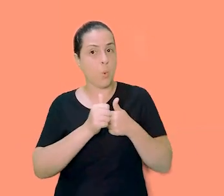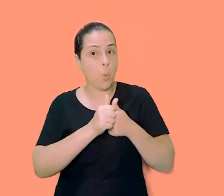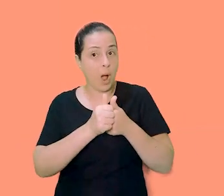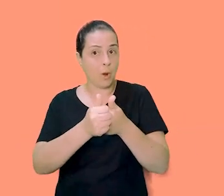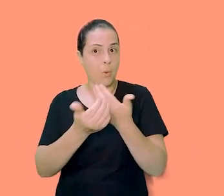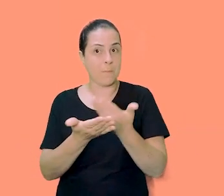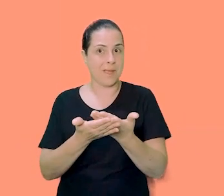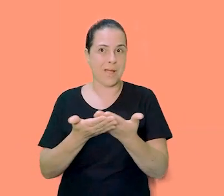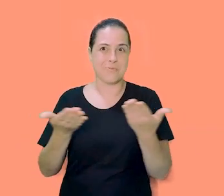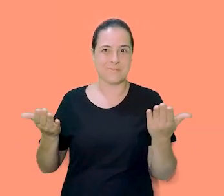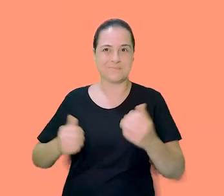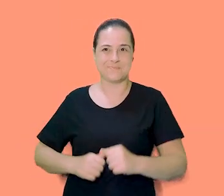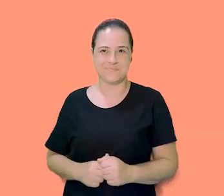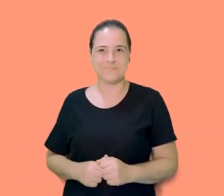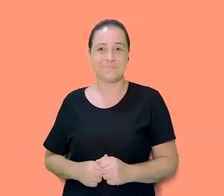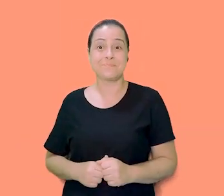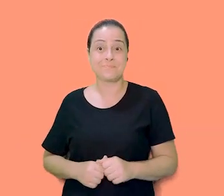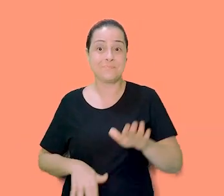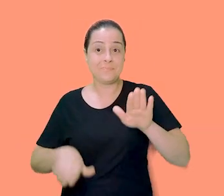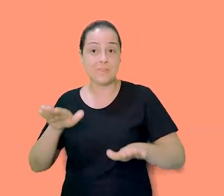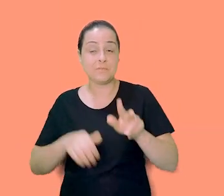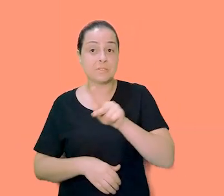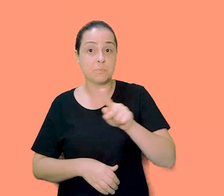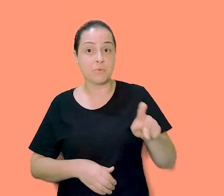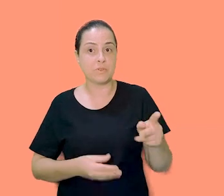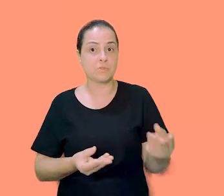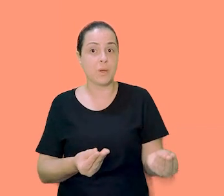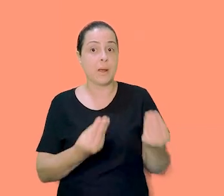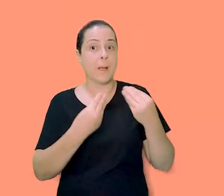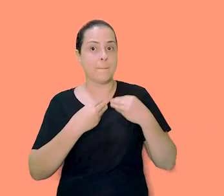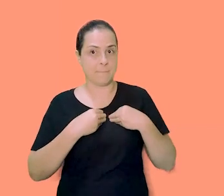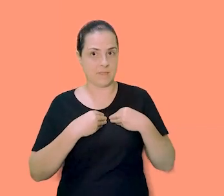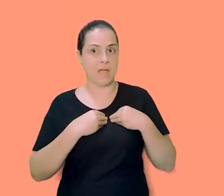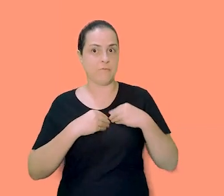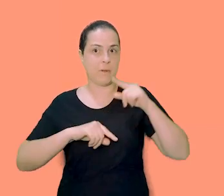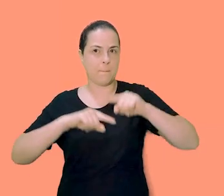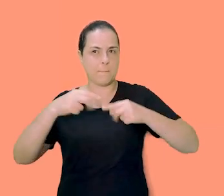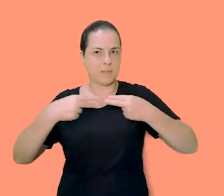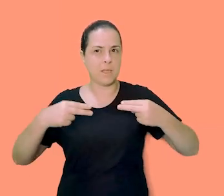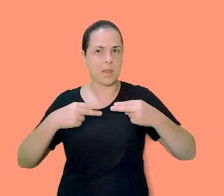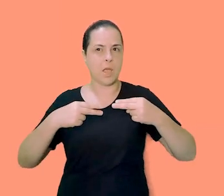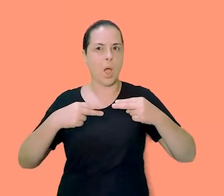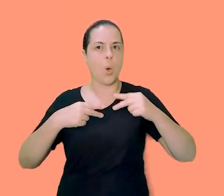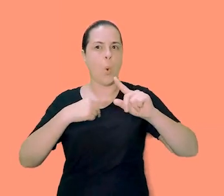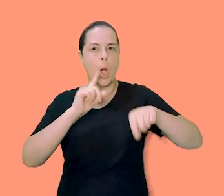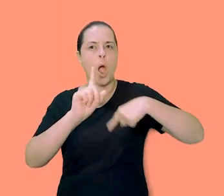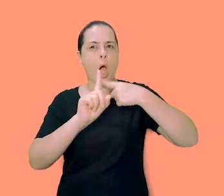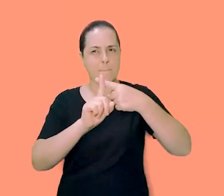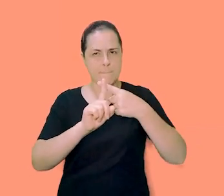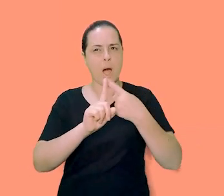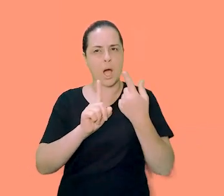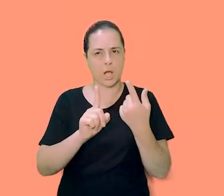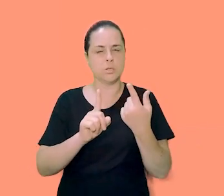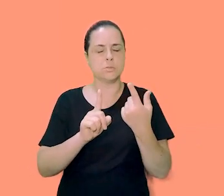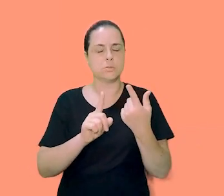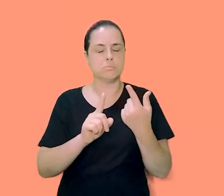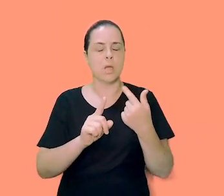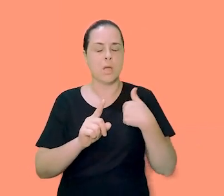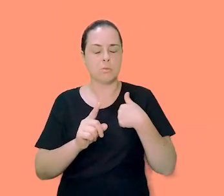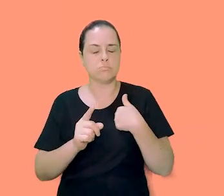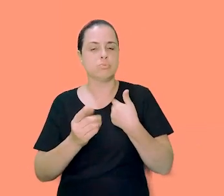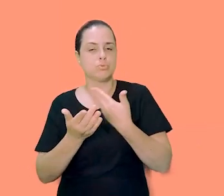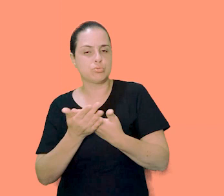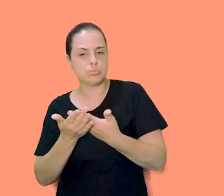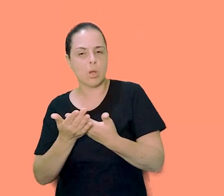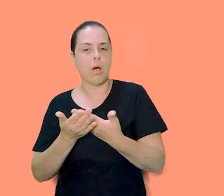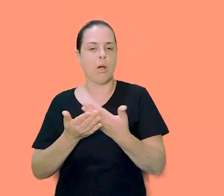aula. Né? Tinha professores que eles, às vezes, me davam coisas por fora para eu ler, para ajudar, mas, às vezes indicavam livros, às vezes eles mesmos